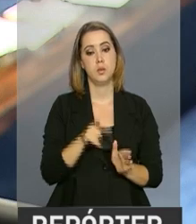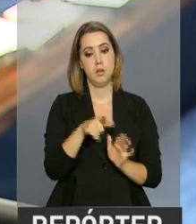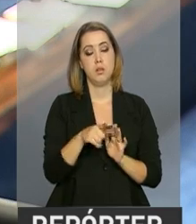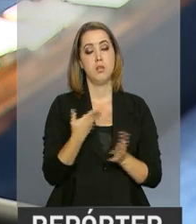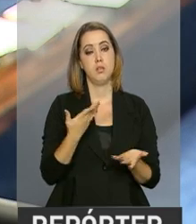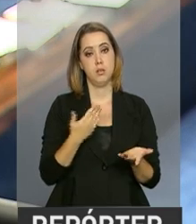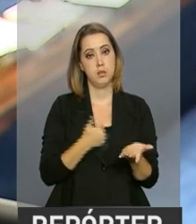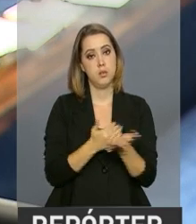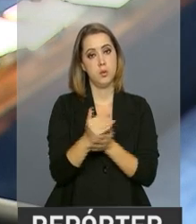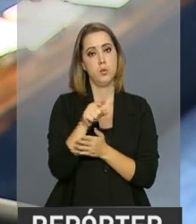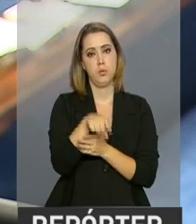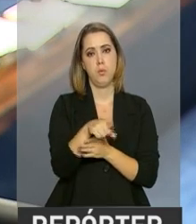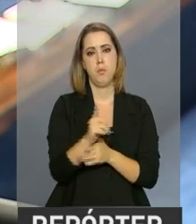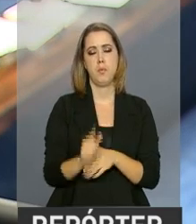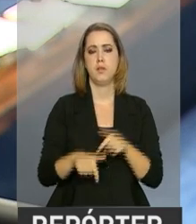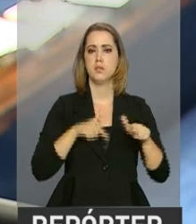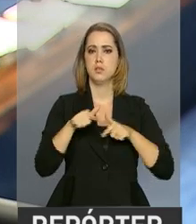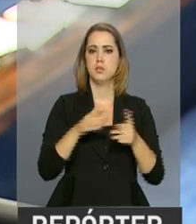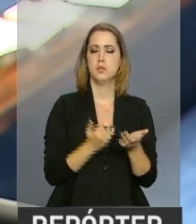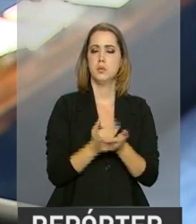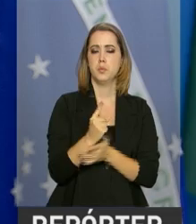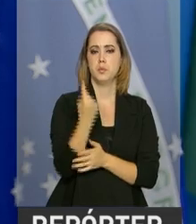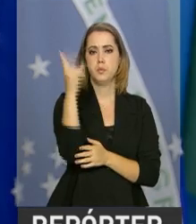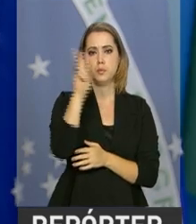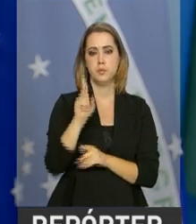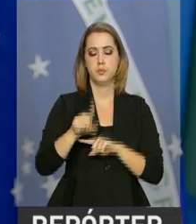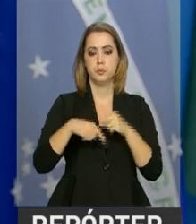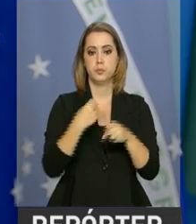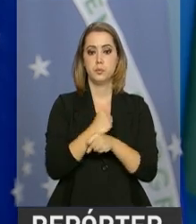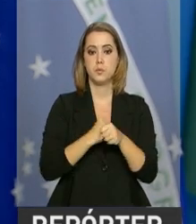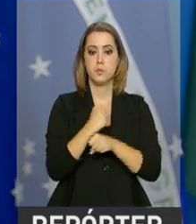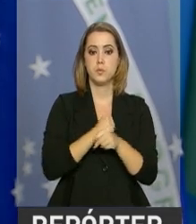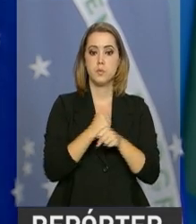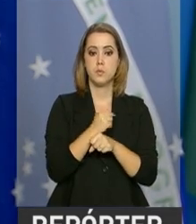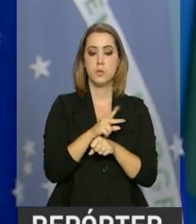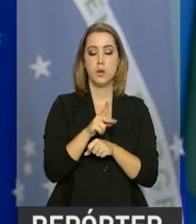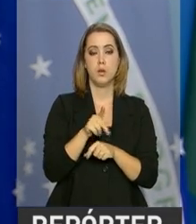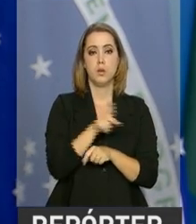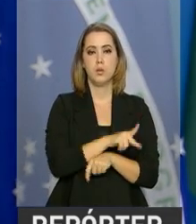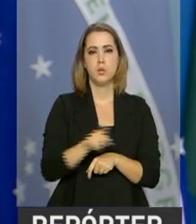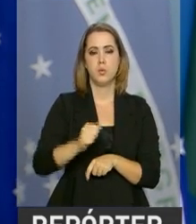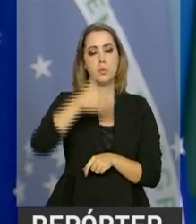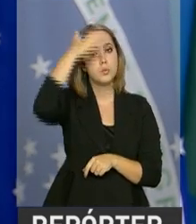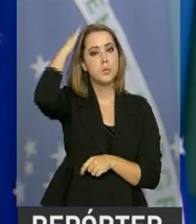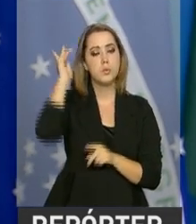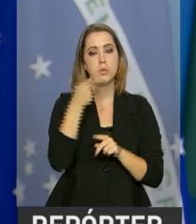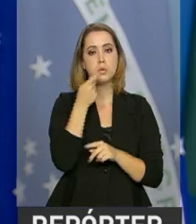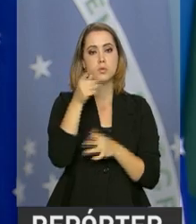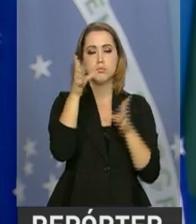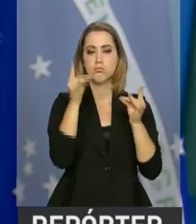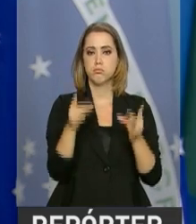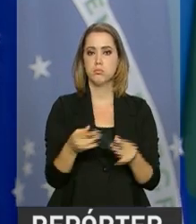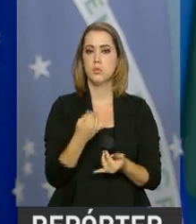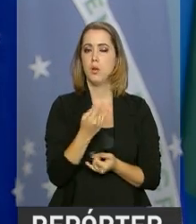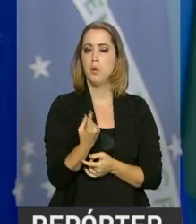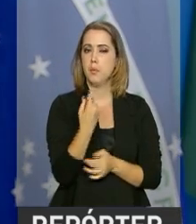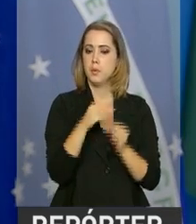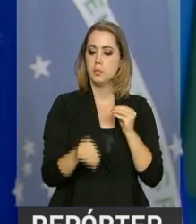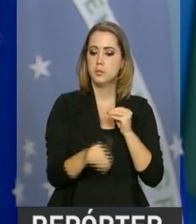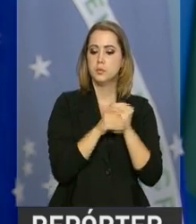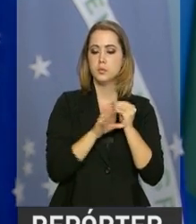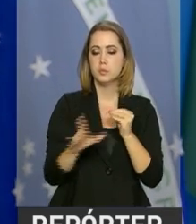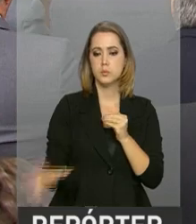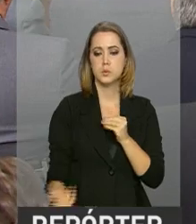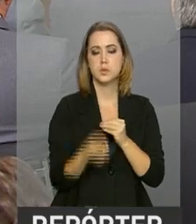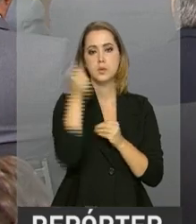ela vai ser colocada em prática pela primeira vez no ano que vem o presidente Michel Temer comentou o assunto e disse que a primeira emenda para retirar o